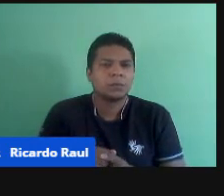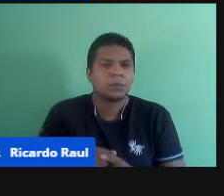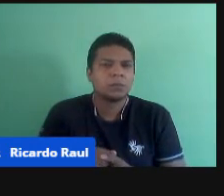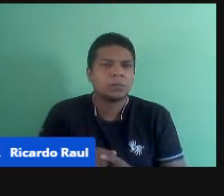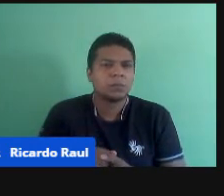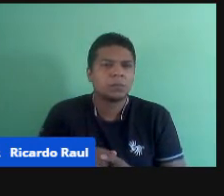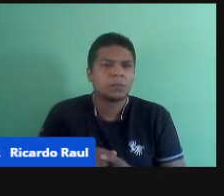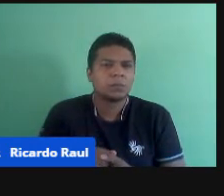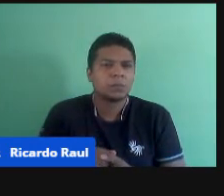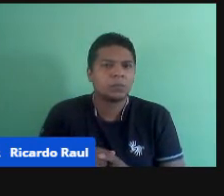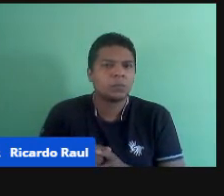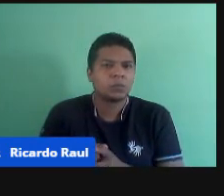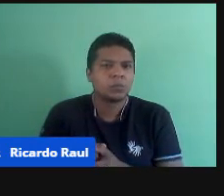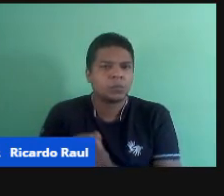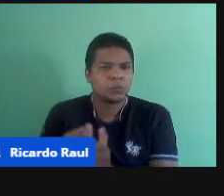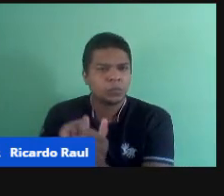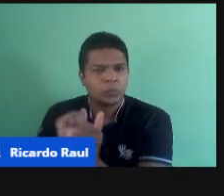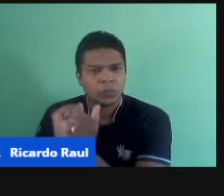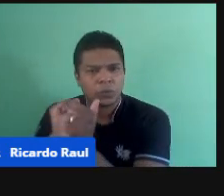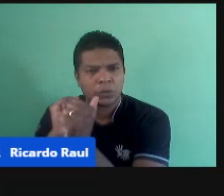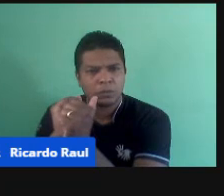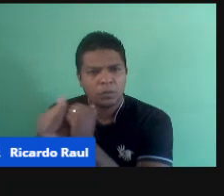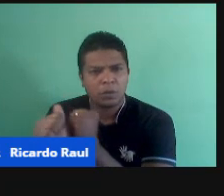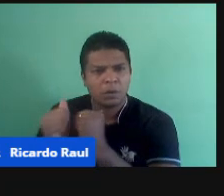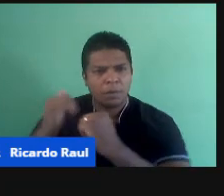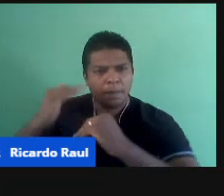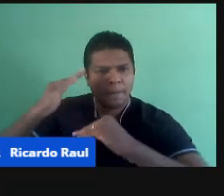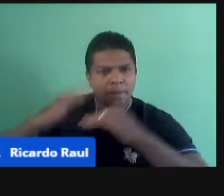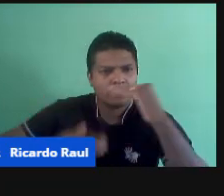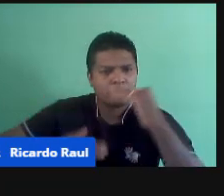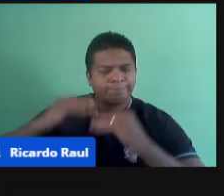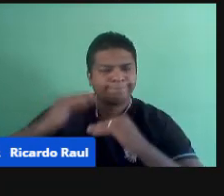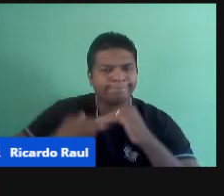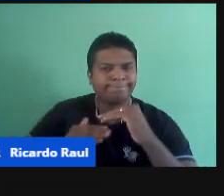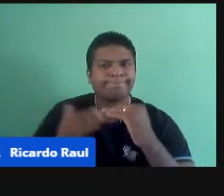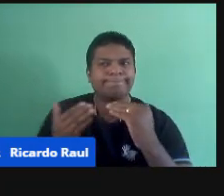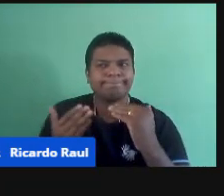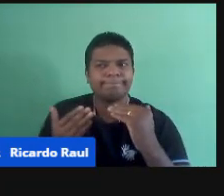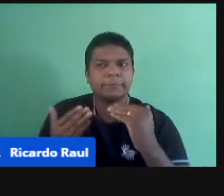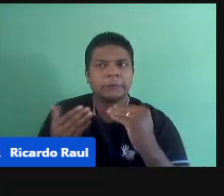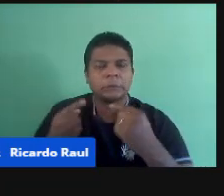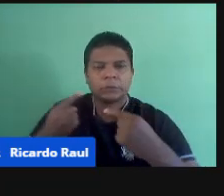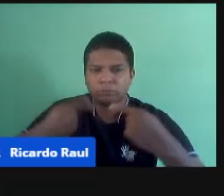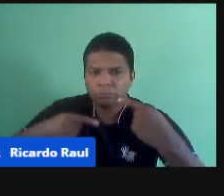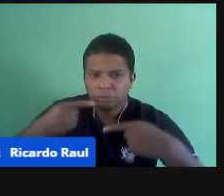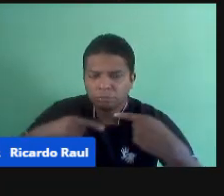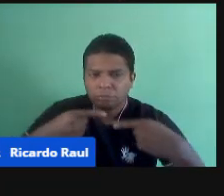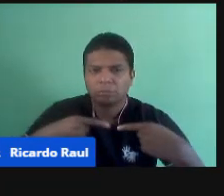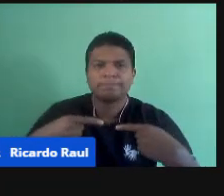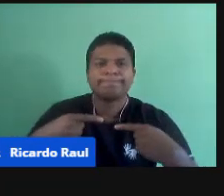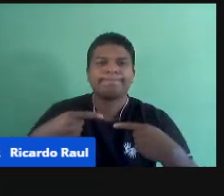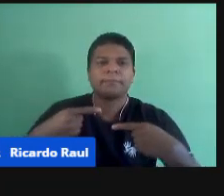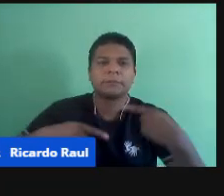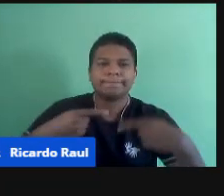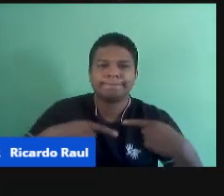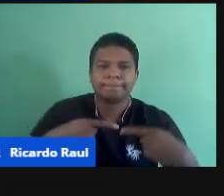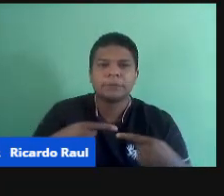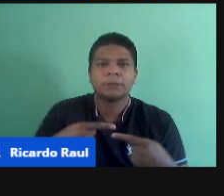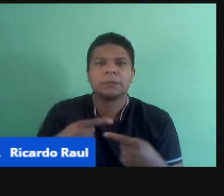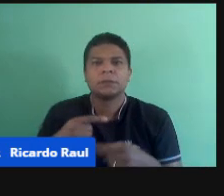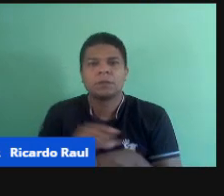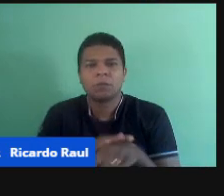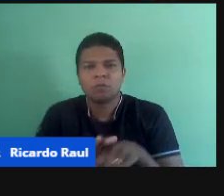de esportistas? Então, essa é a discussão aqui, em que a gente traz, em que a